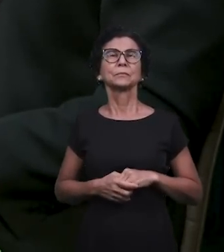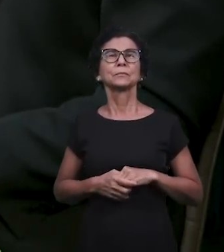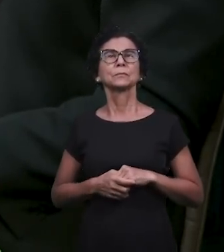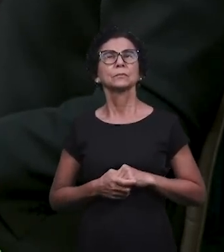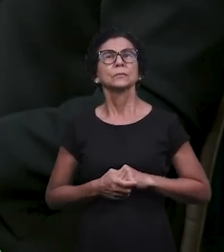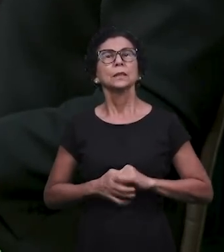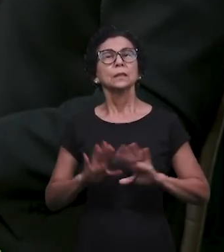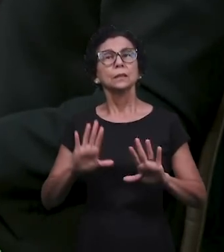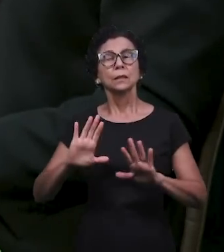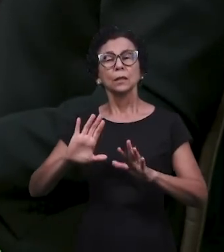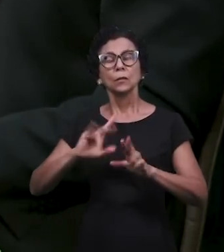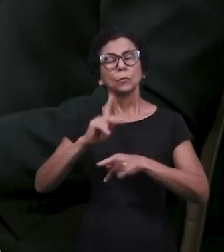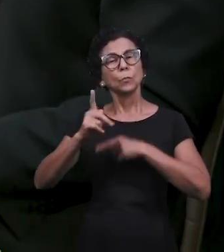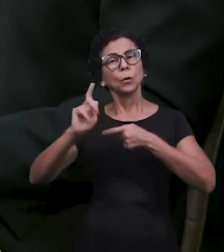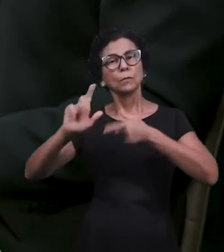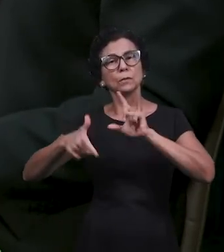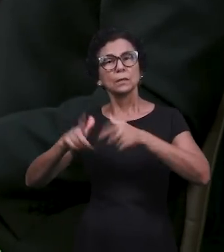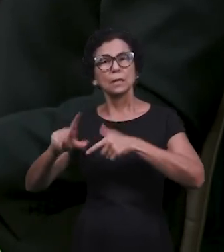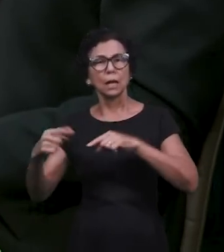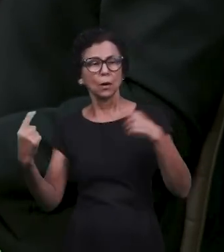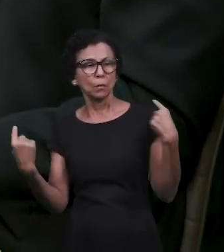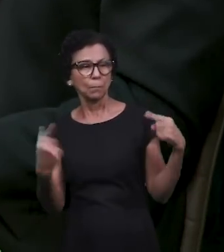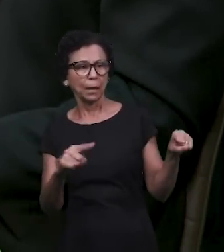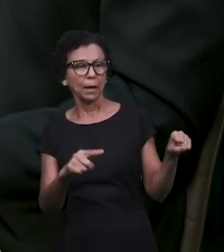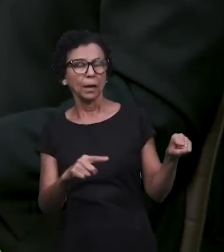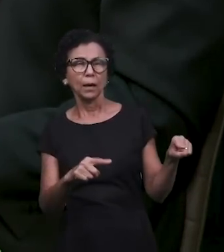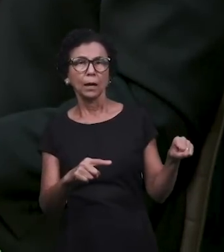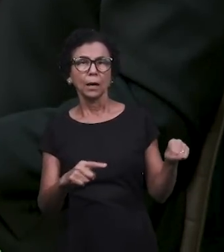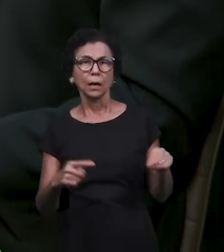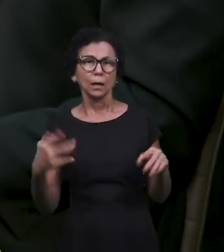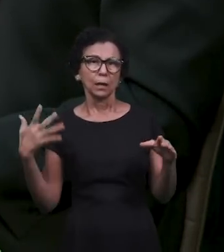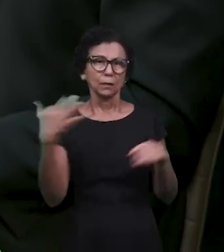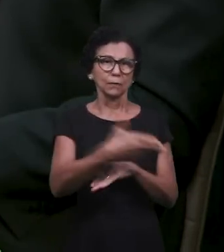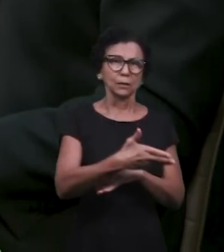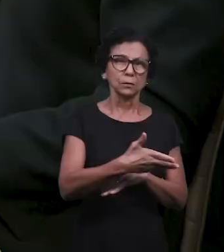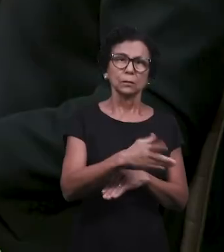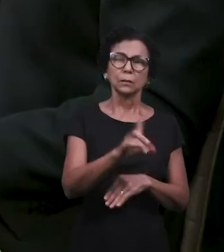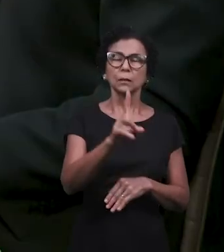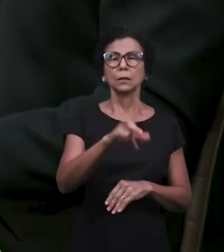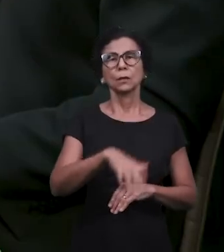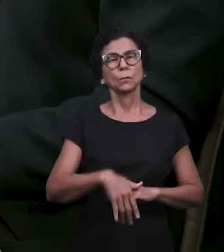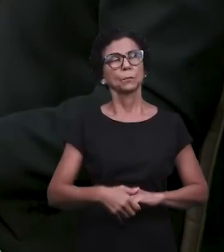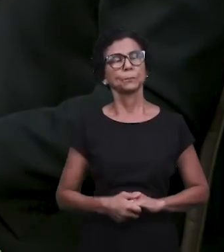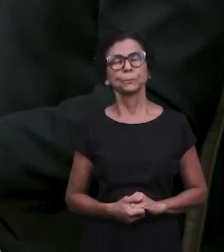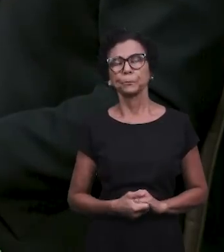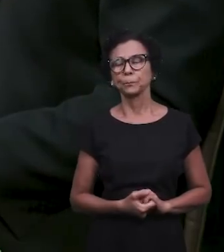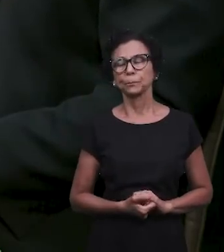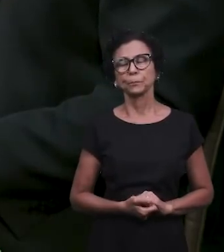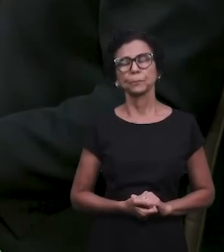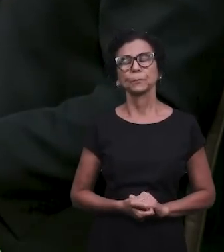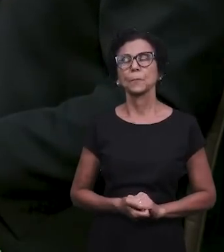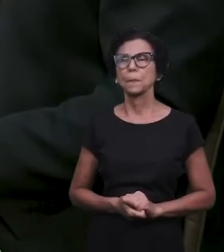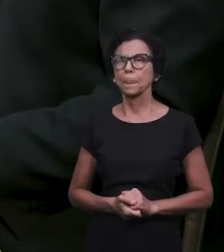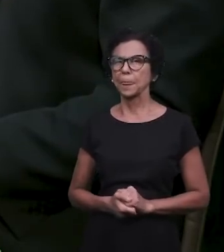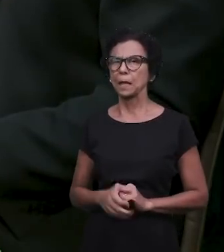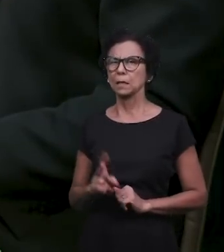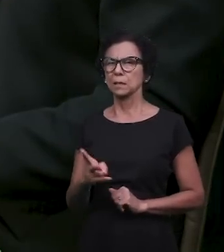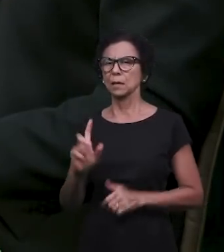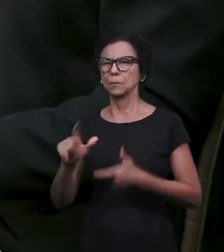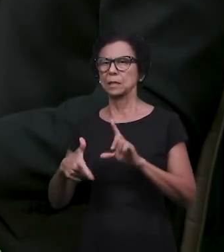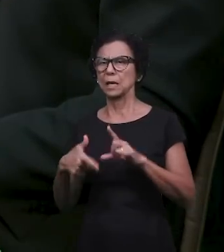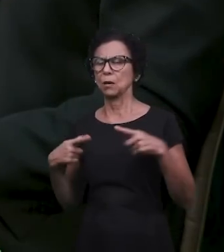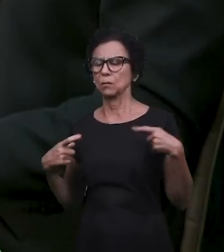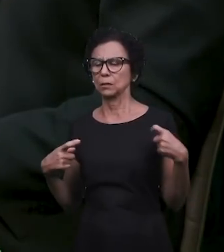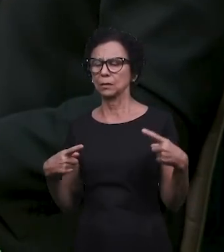Nós vemos muitas guerras onde Israel, por uma determinação do Senhor, ele foi e pelejou. Mas aqui foi